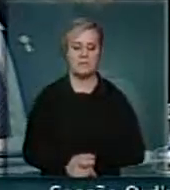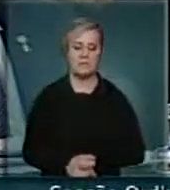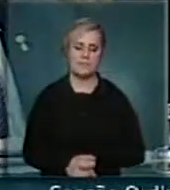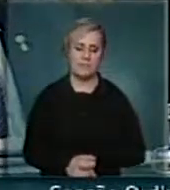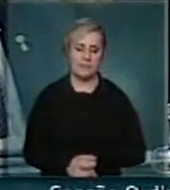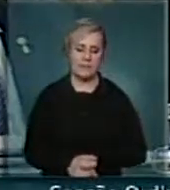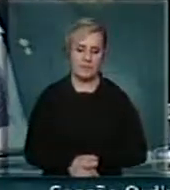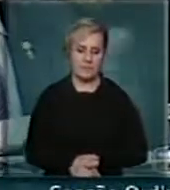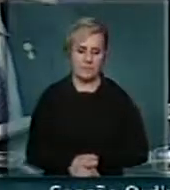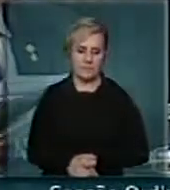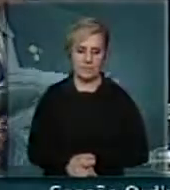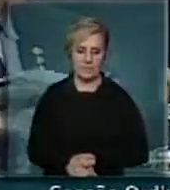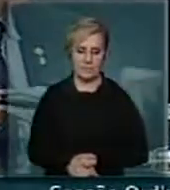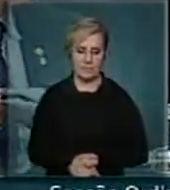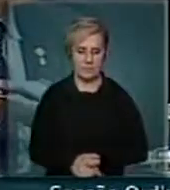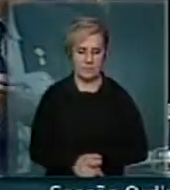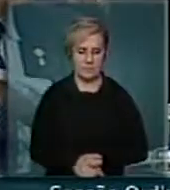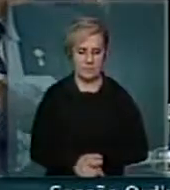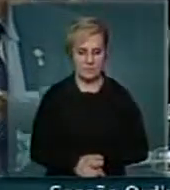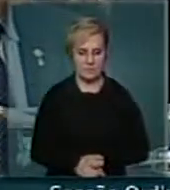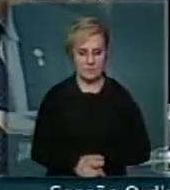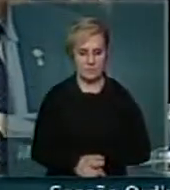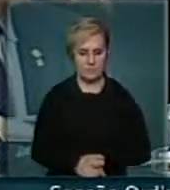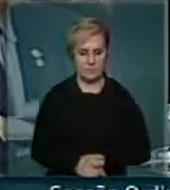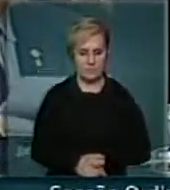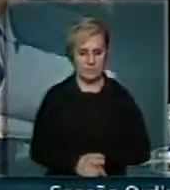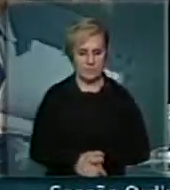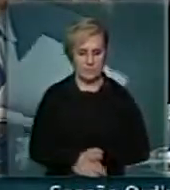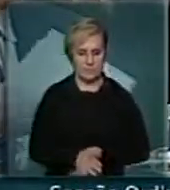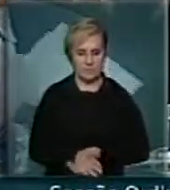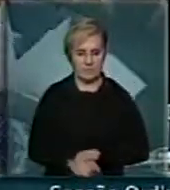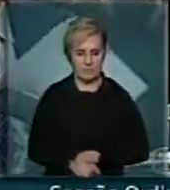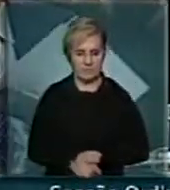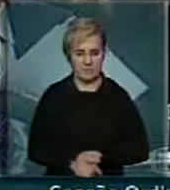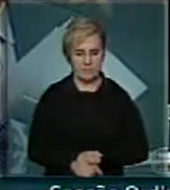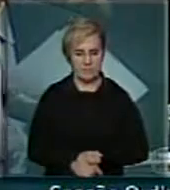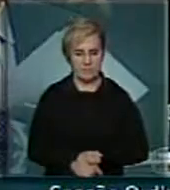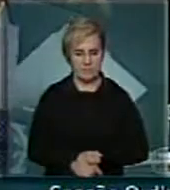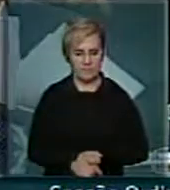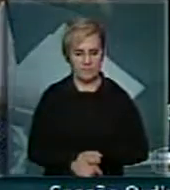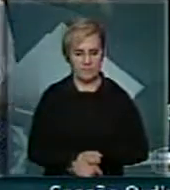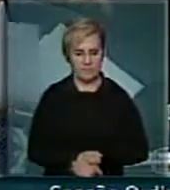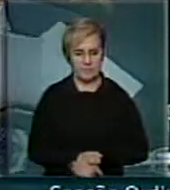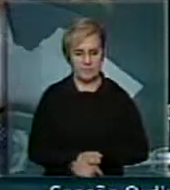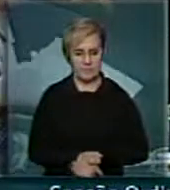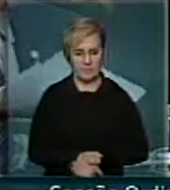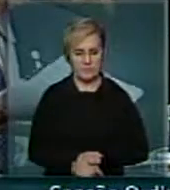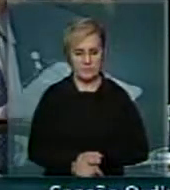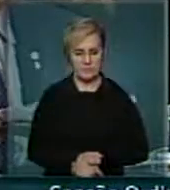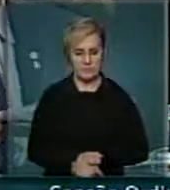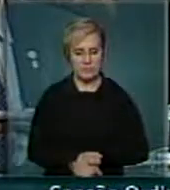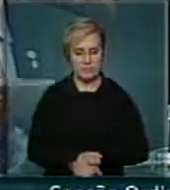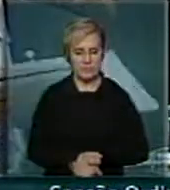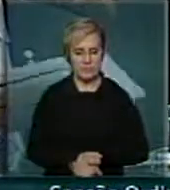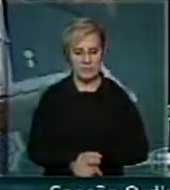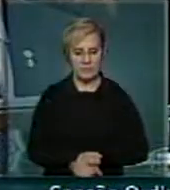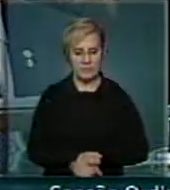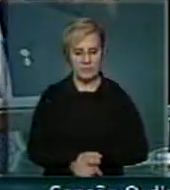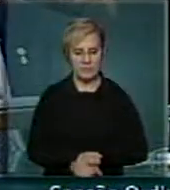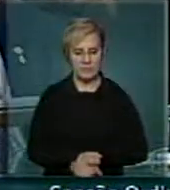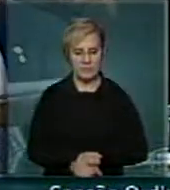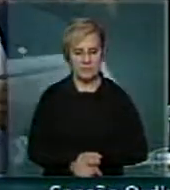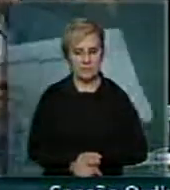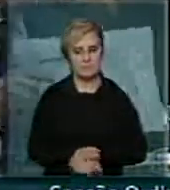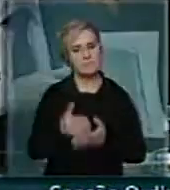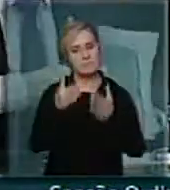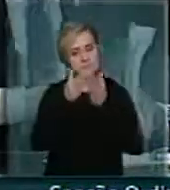Senhor presidente. Bom, nós vamos. Presidente. Encerrar, cancelar, né? Senhor presidente. Peço licença, presidente,